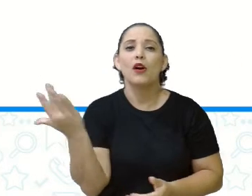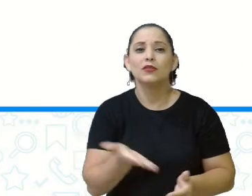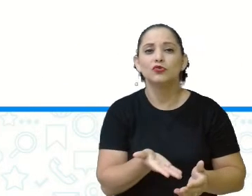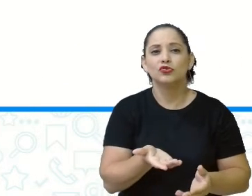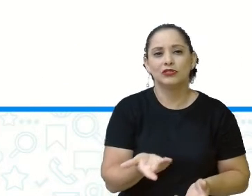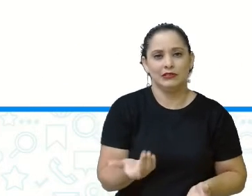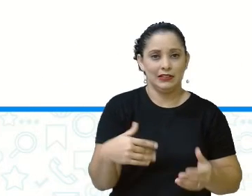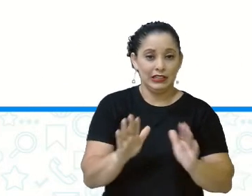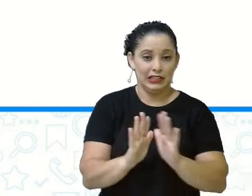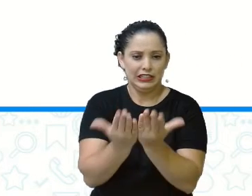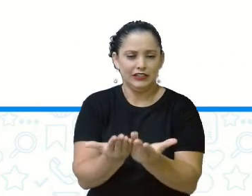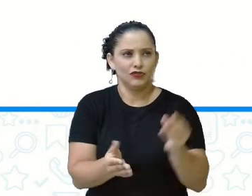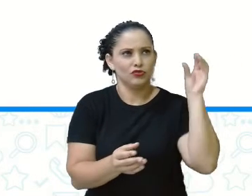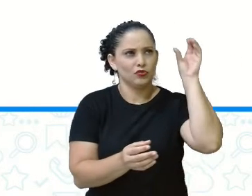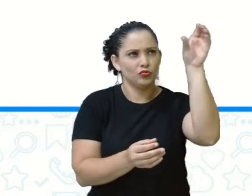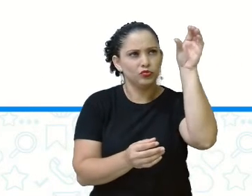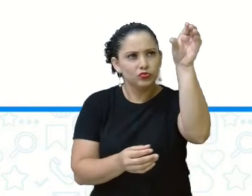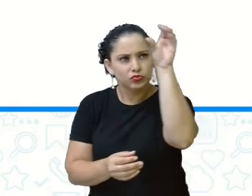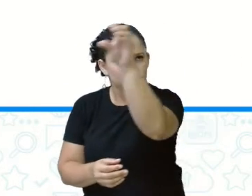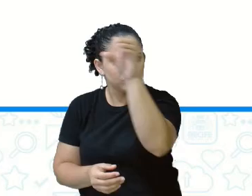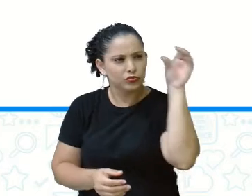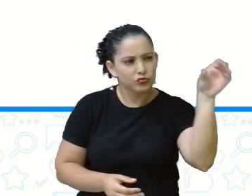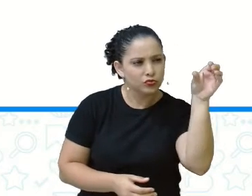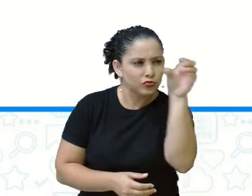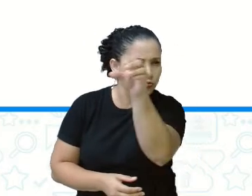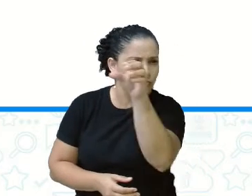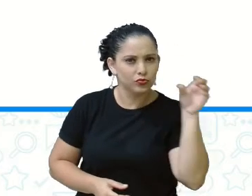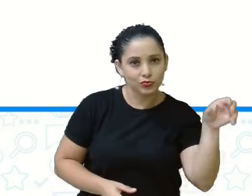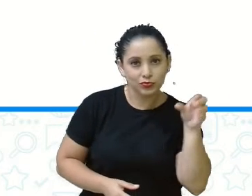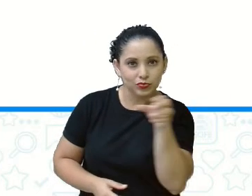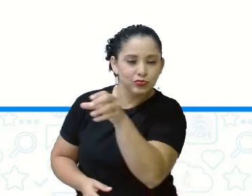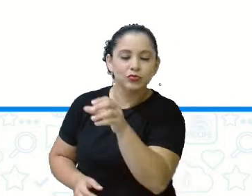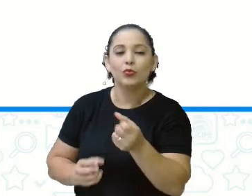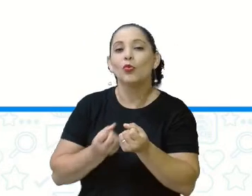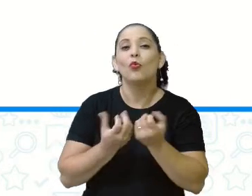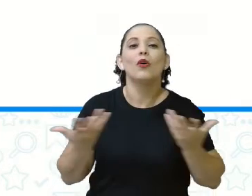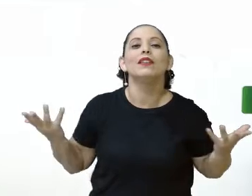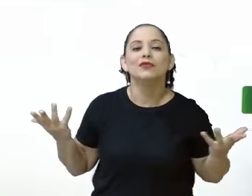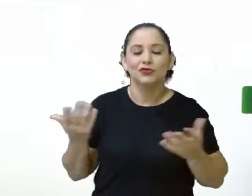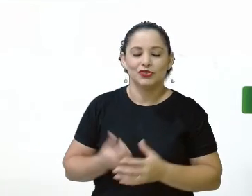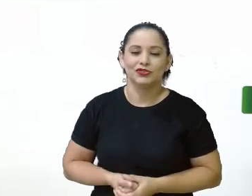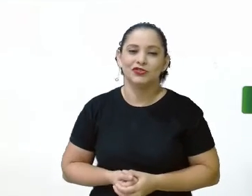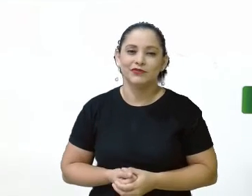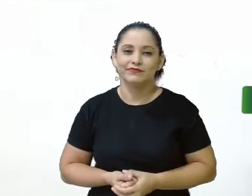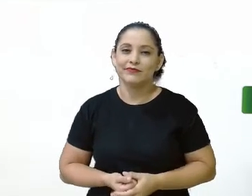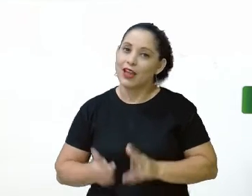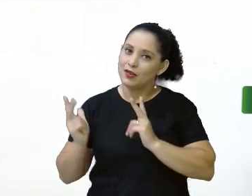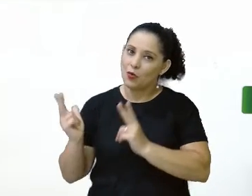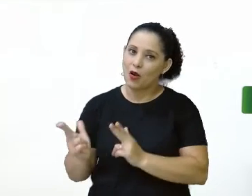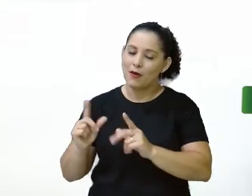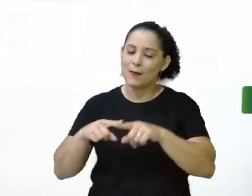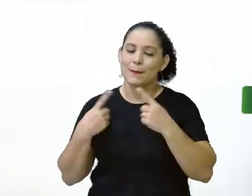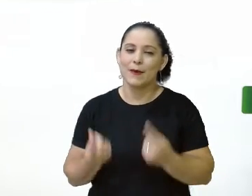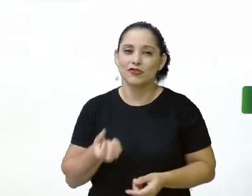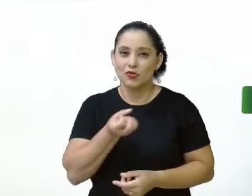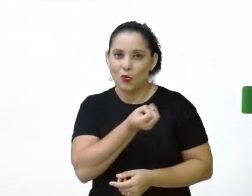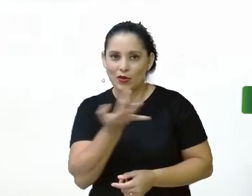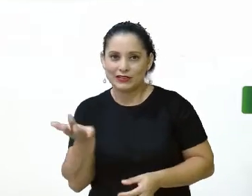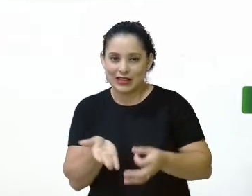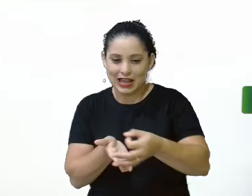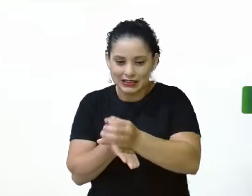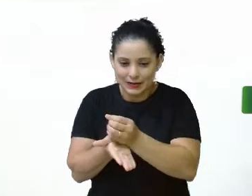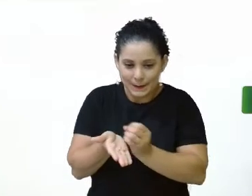dessa? Mesma situação. A diferença é que eu não vou ter peças suficientes na minha